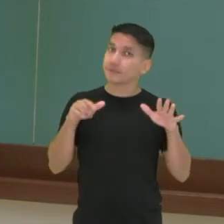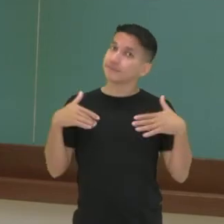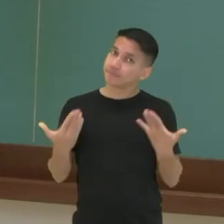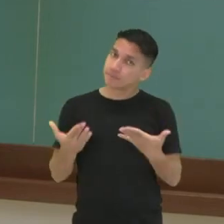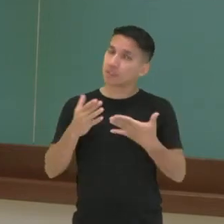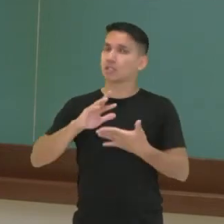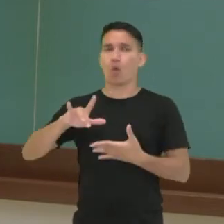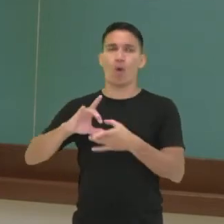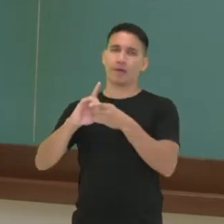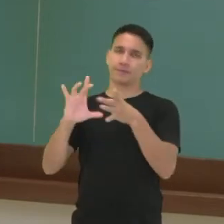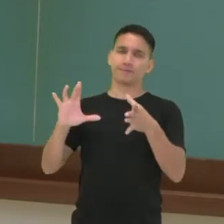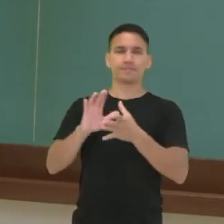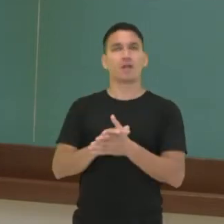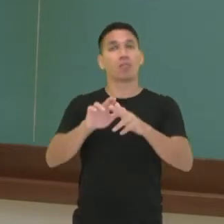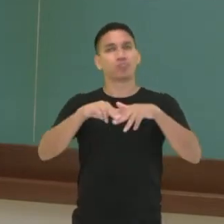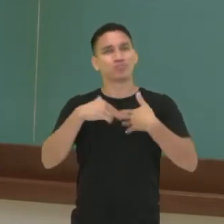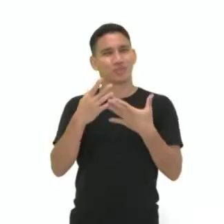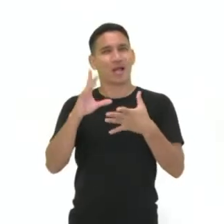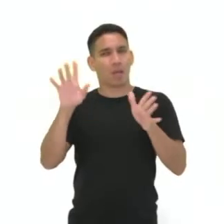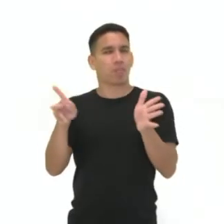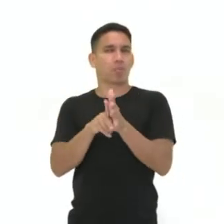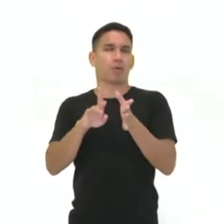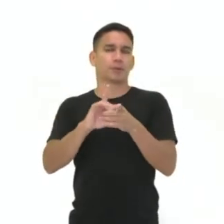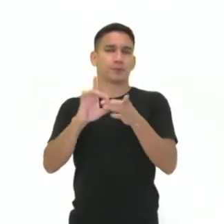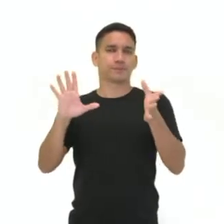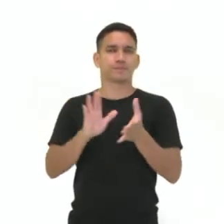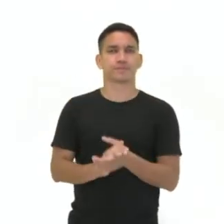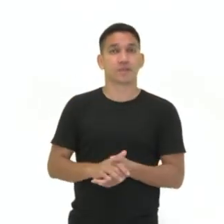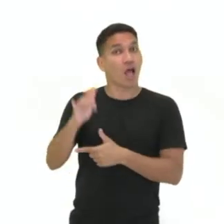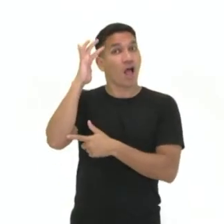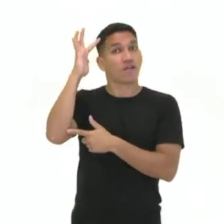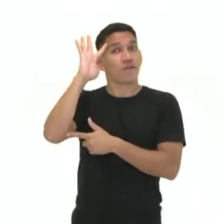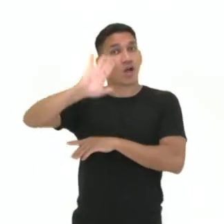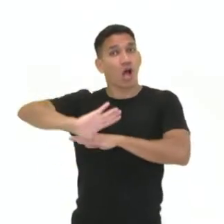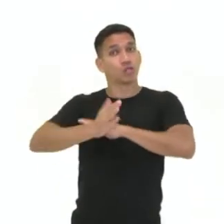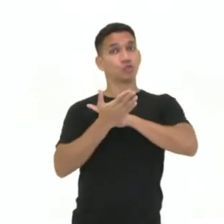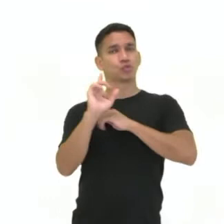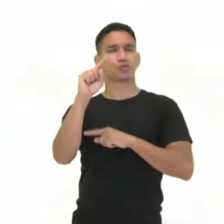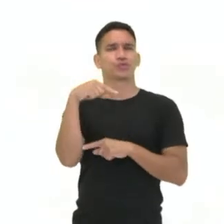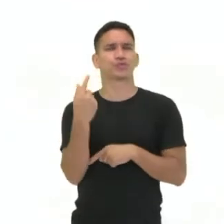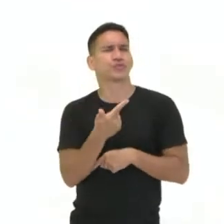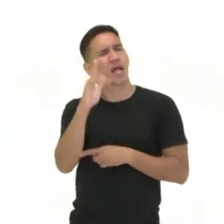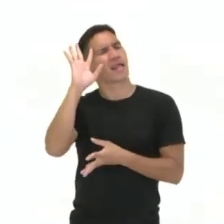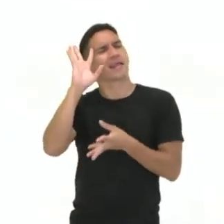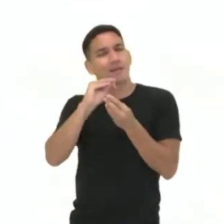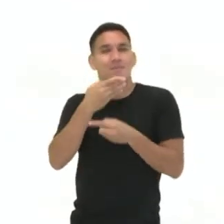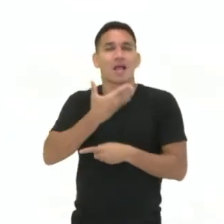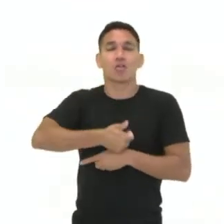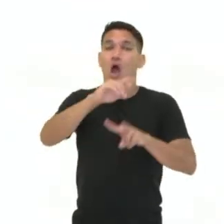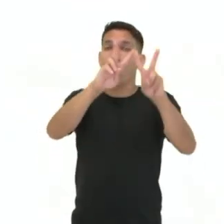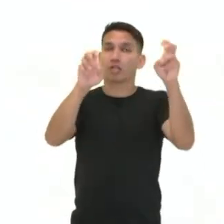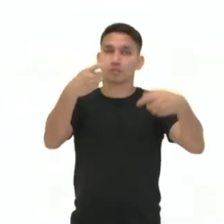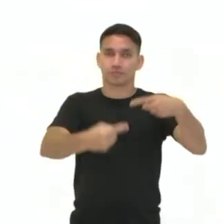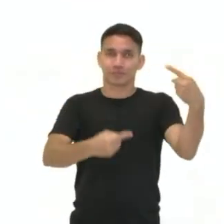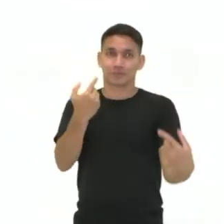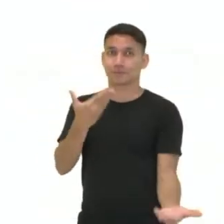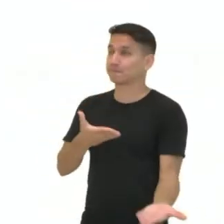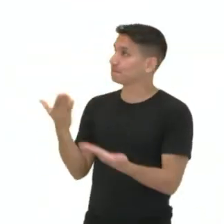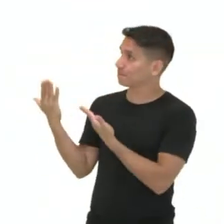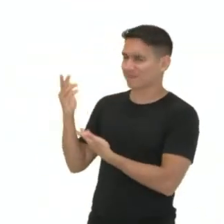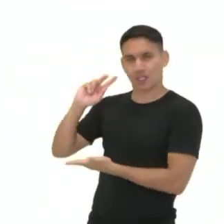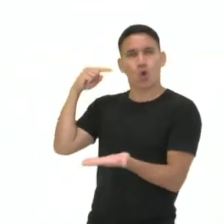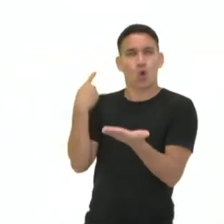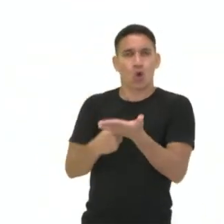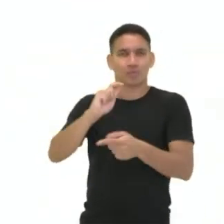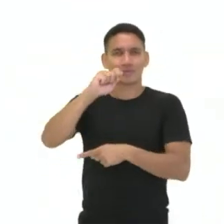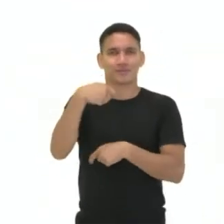da democracia. Uma filósofa que vai nos ajudar a entender melhor o que é a política é a Hannah Arendt.